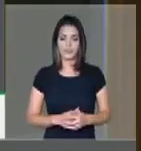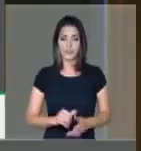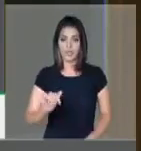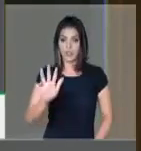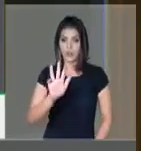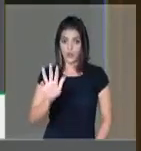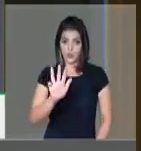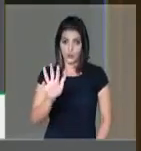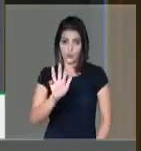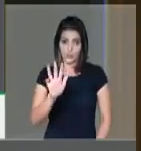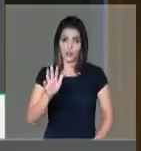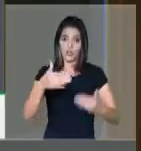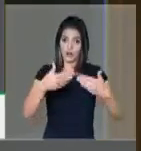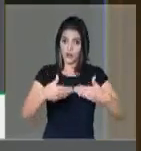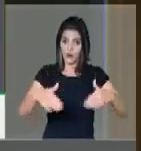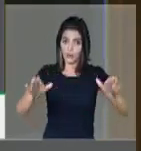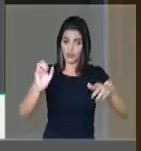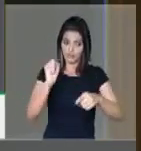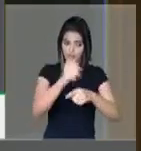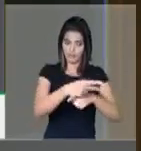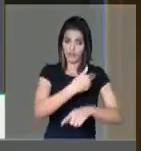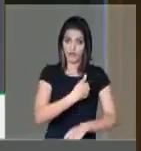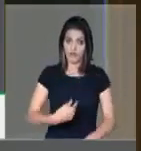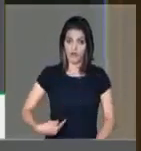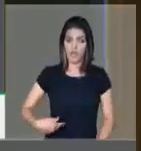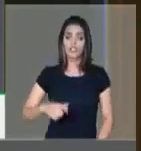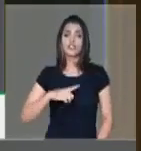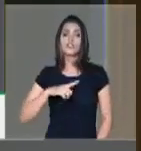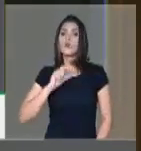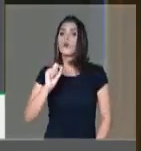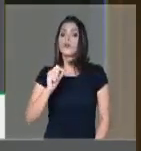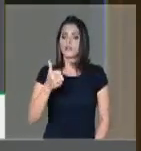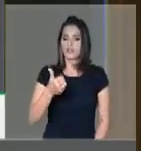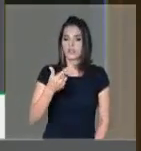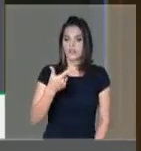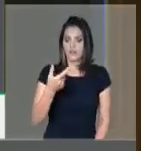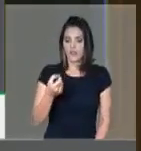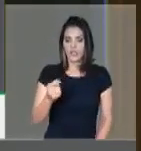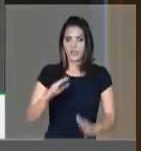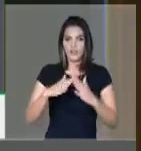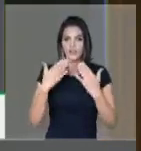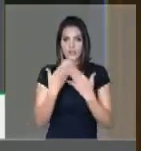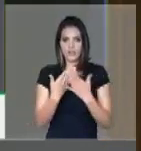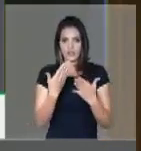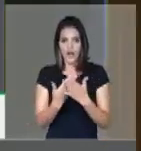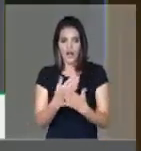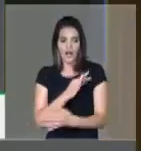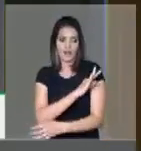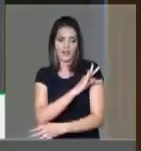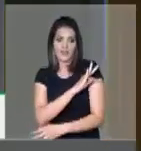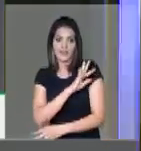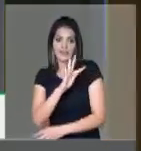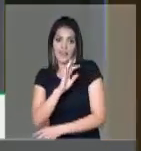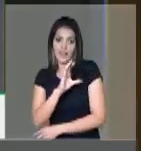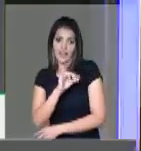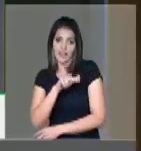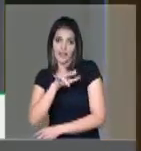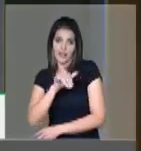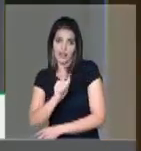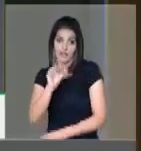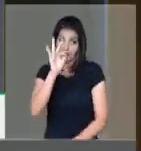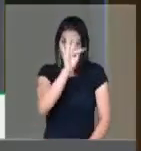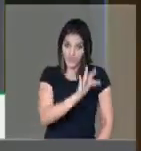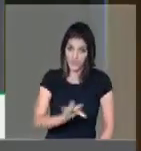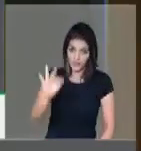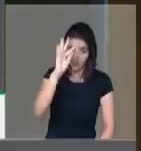seu governo, nós tínhamos 120 escolas técnicas federais. E nós terminamos o